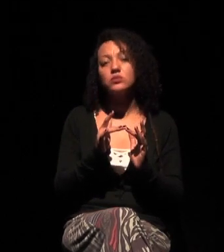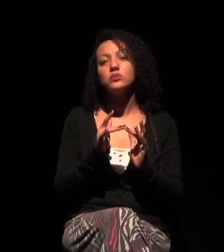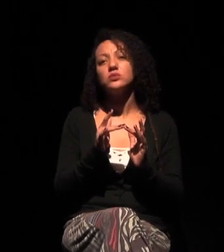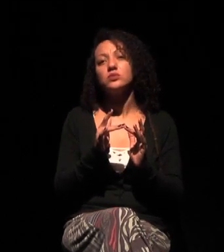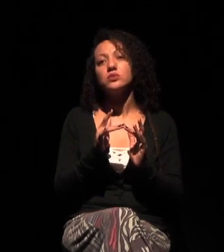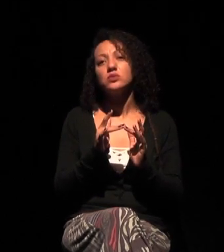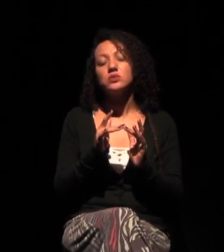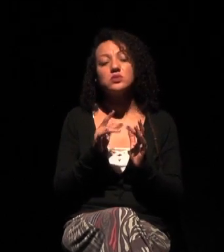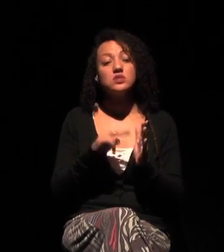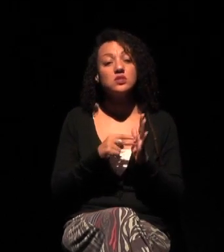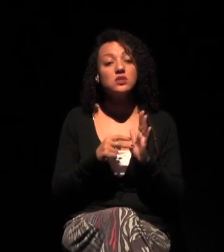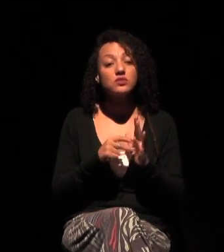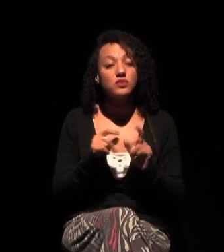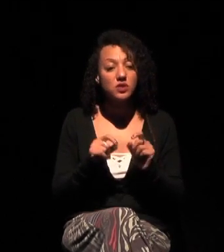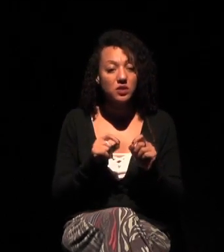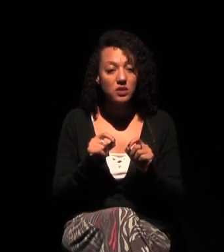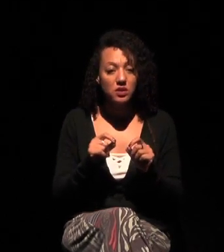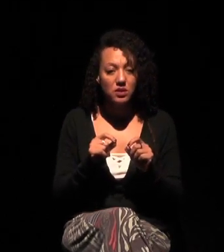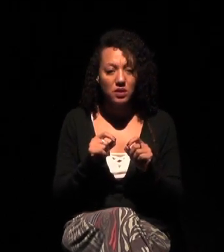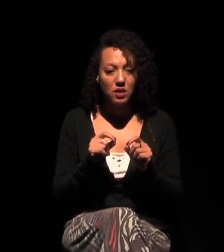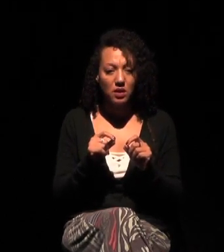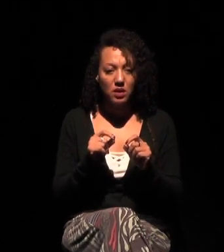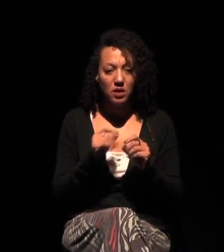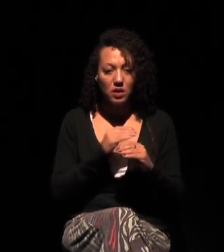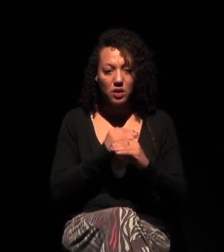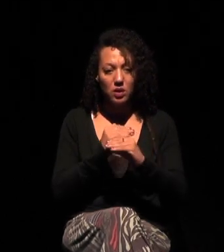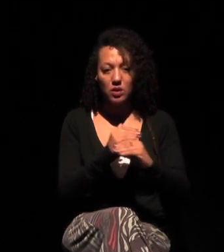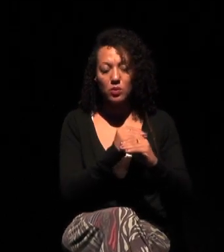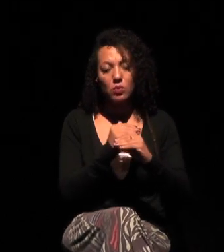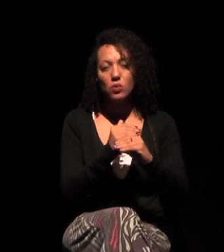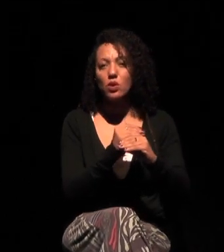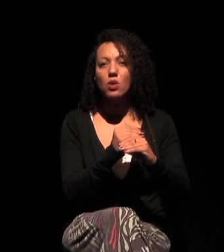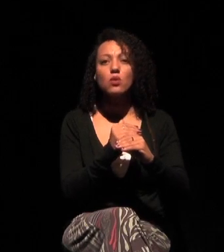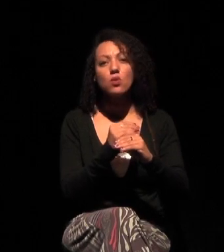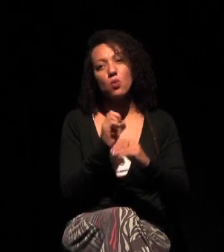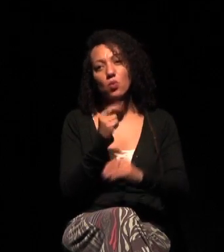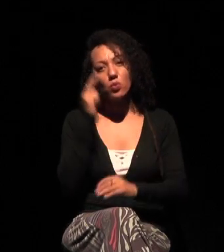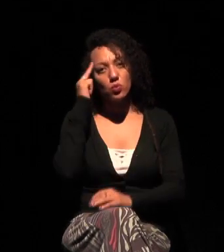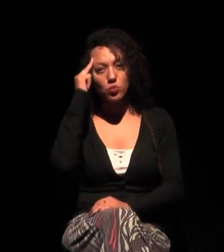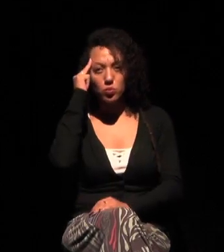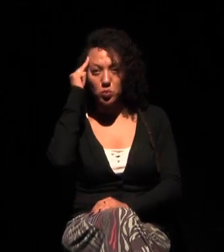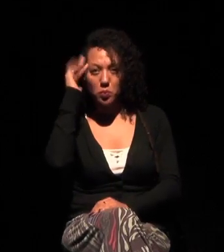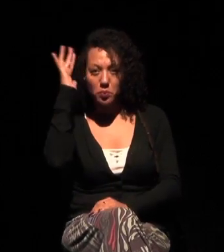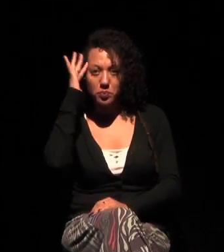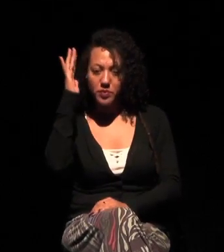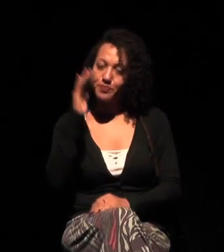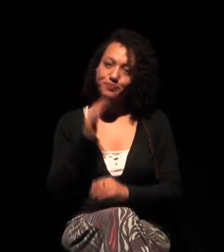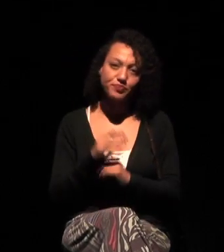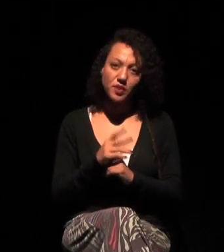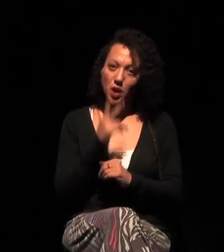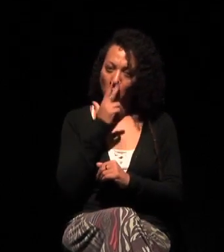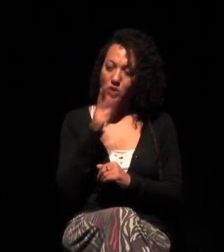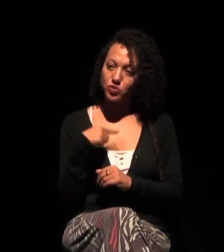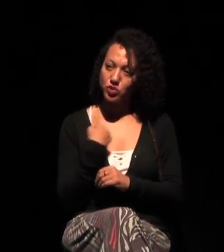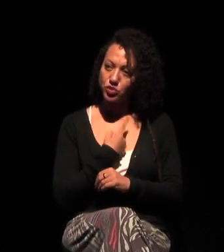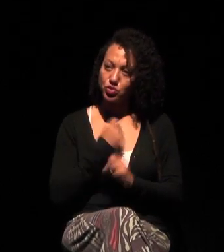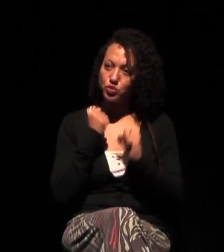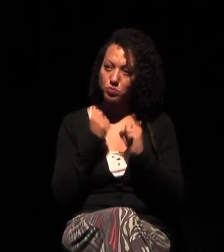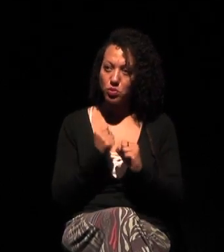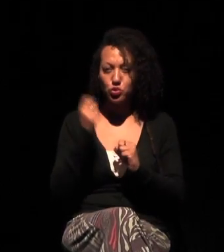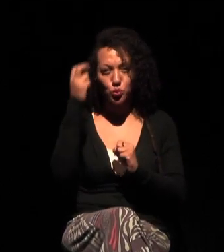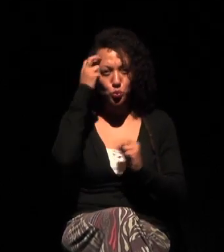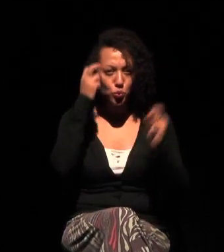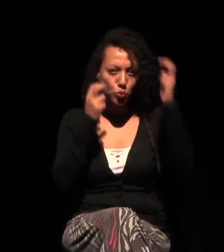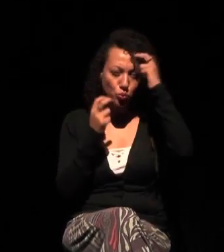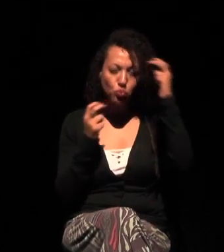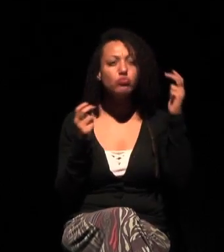utilização mais do que o motor pia do finalmente todos podemos partilhar de mais perto culturas muito diferentes